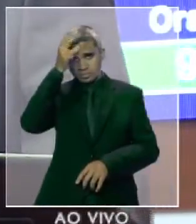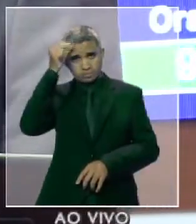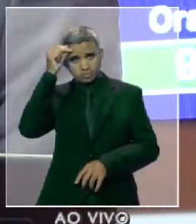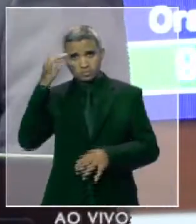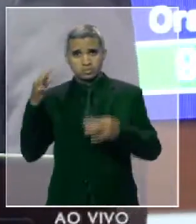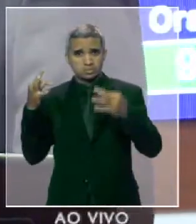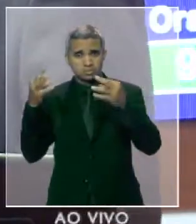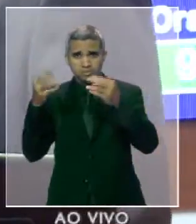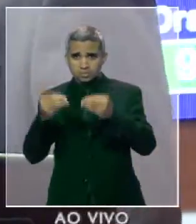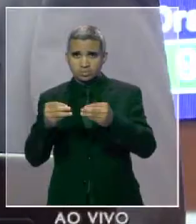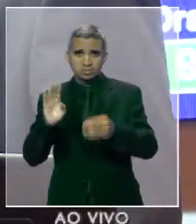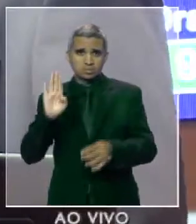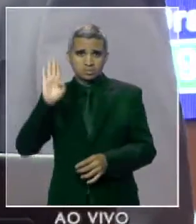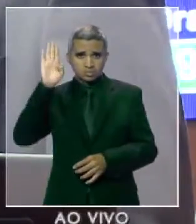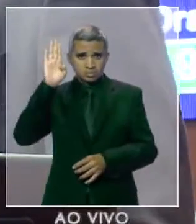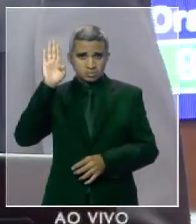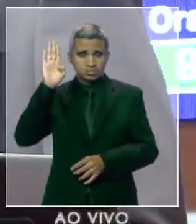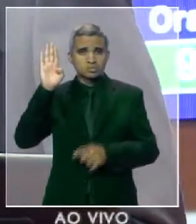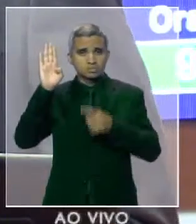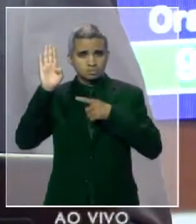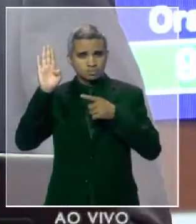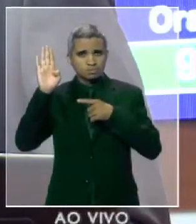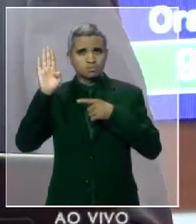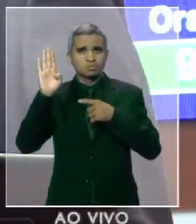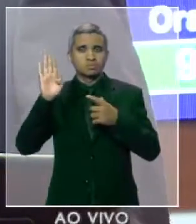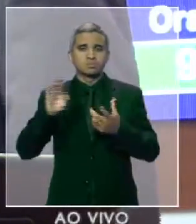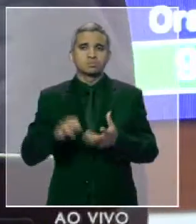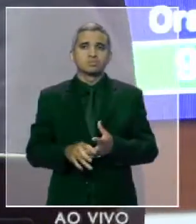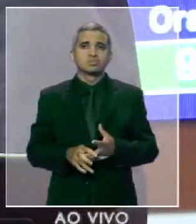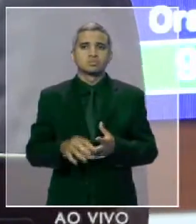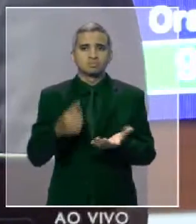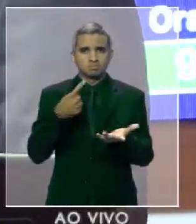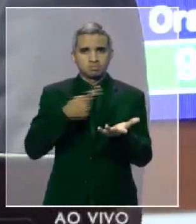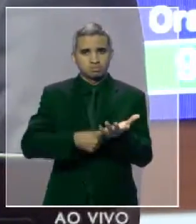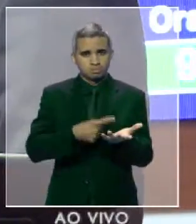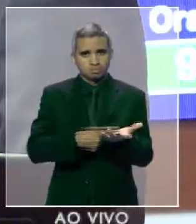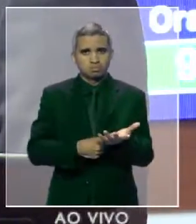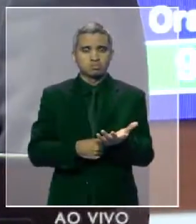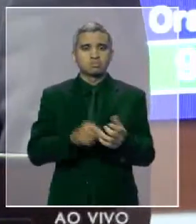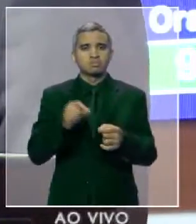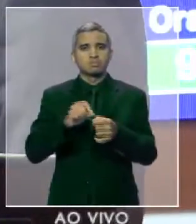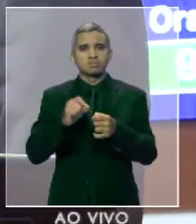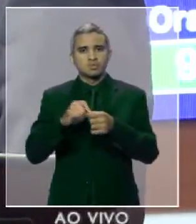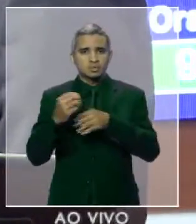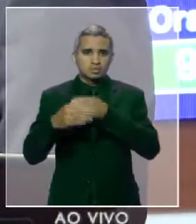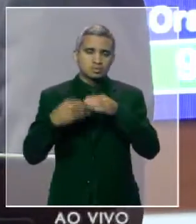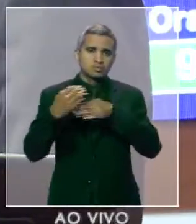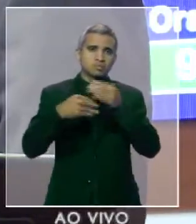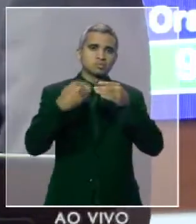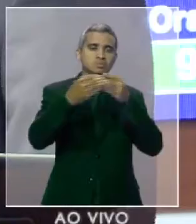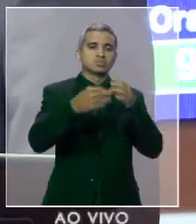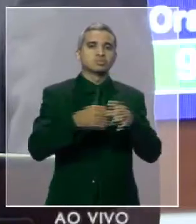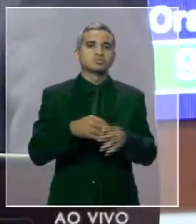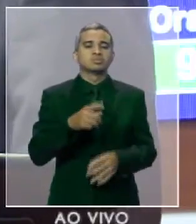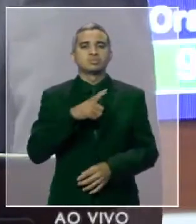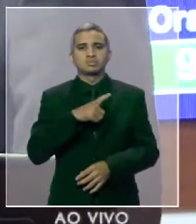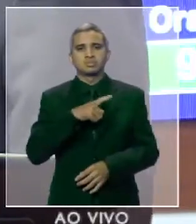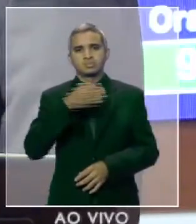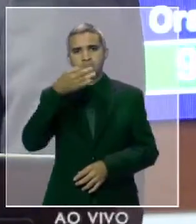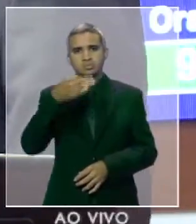desse espírito, têm certamente nas suas gestões comprometidas, feito, desenvolvido e certamente